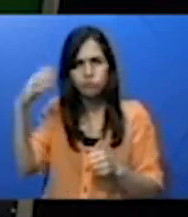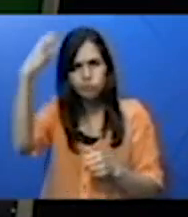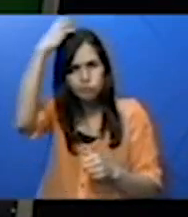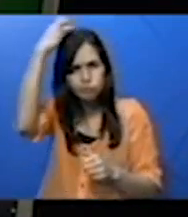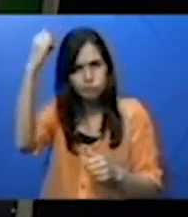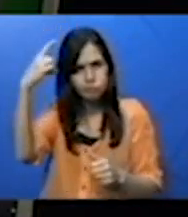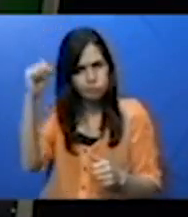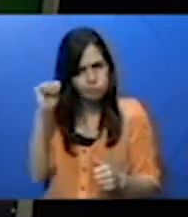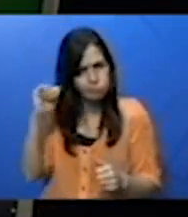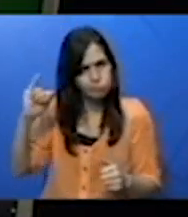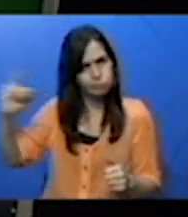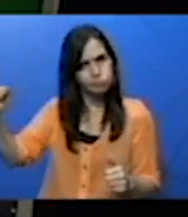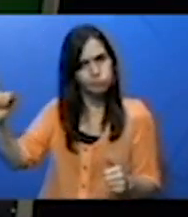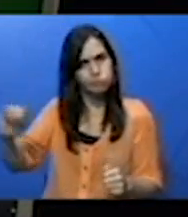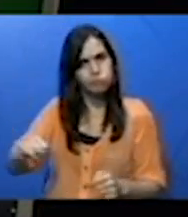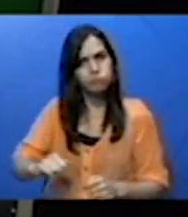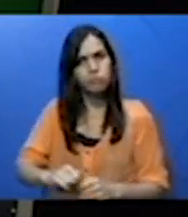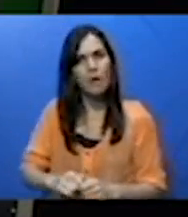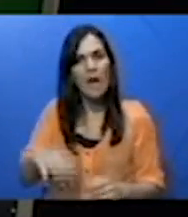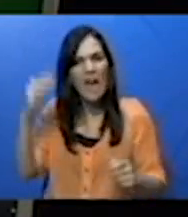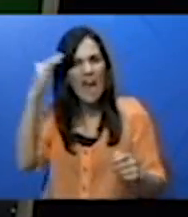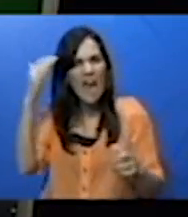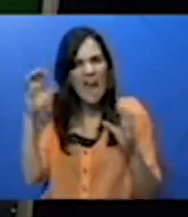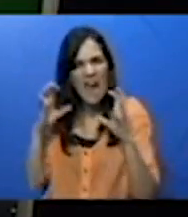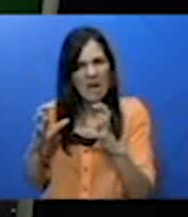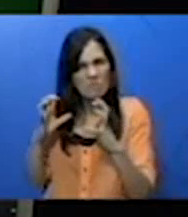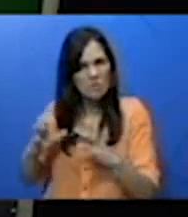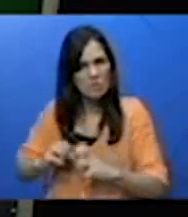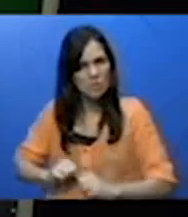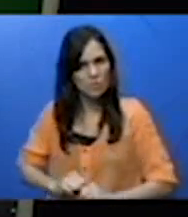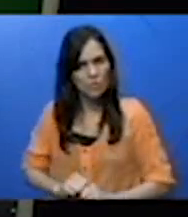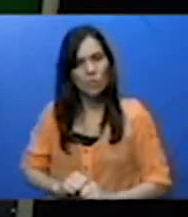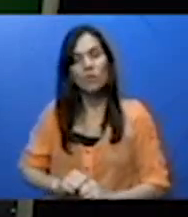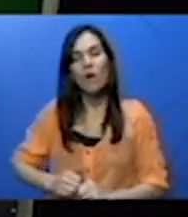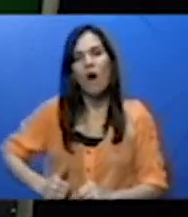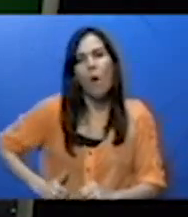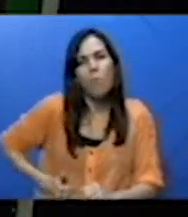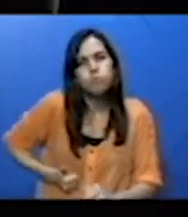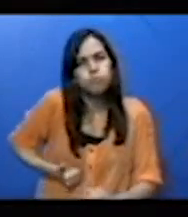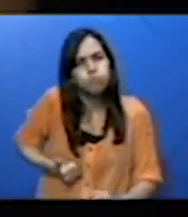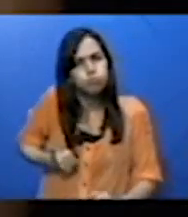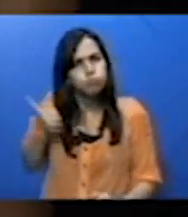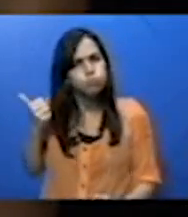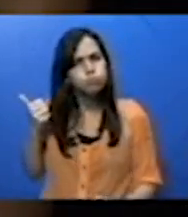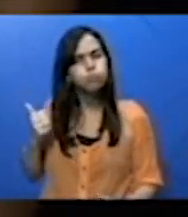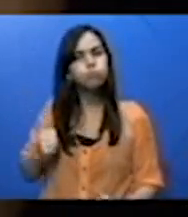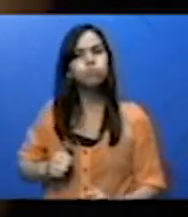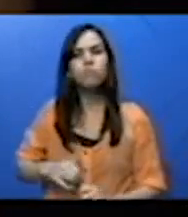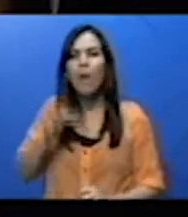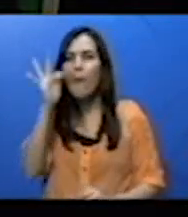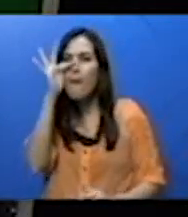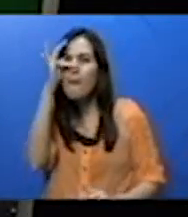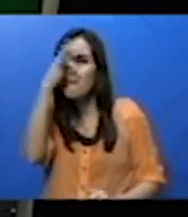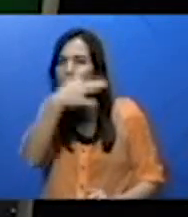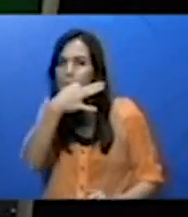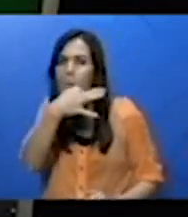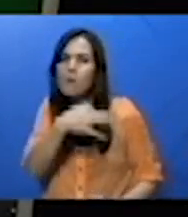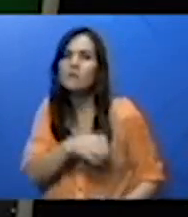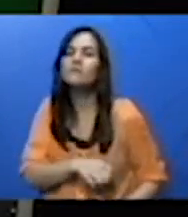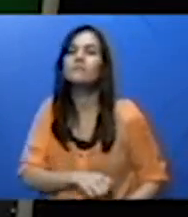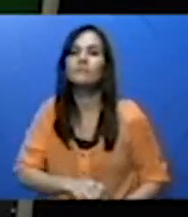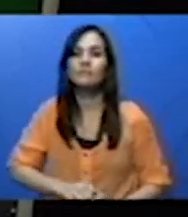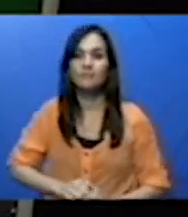teimosa, cabeçuda, presunçosa, arrogante,